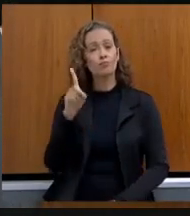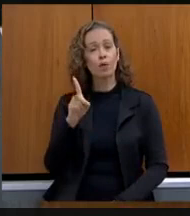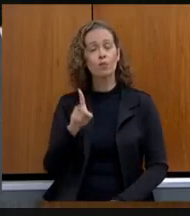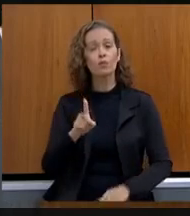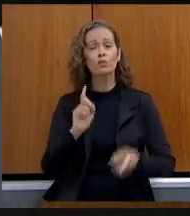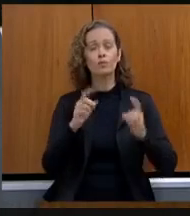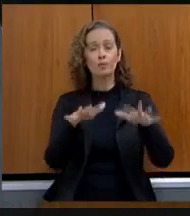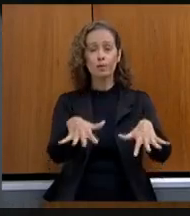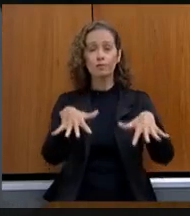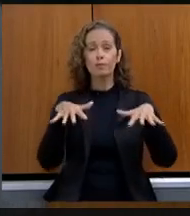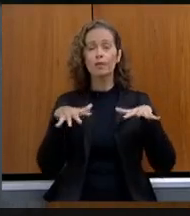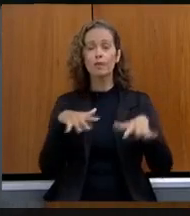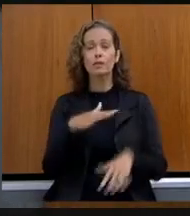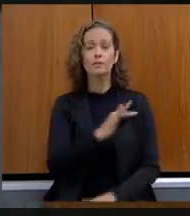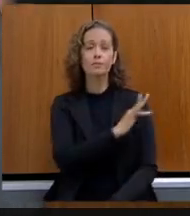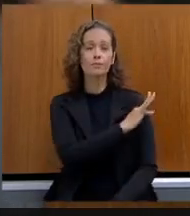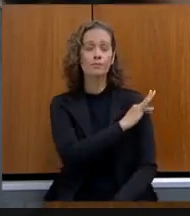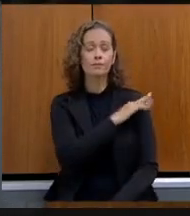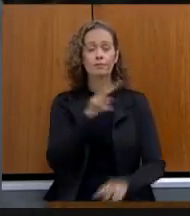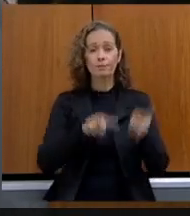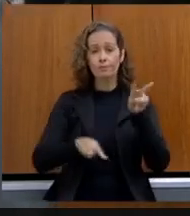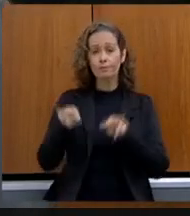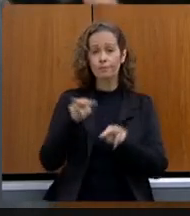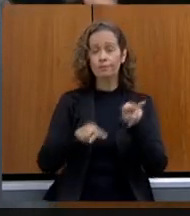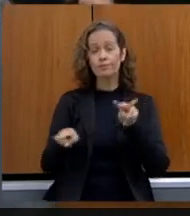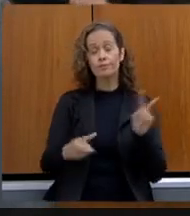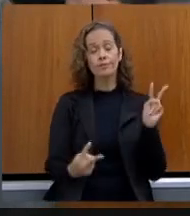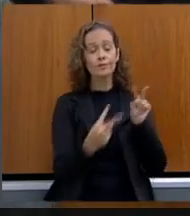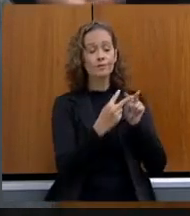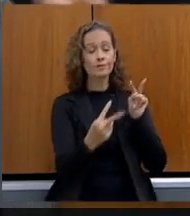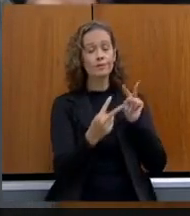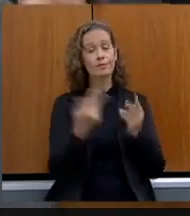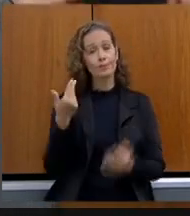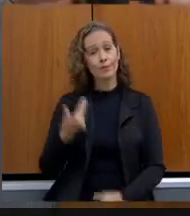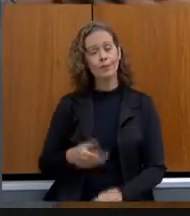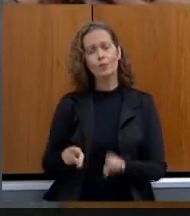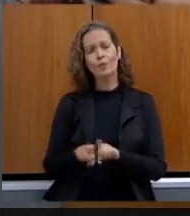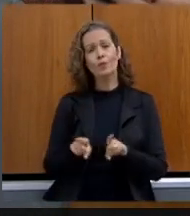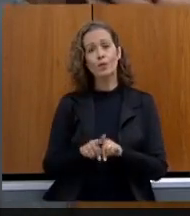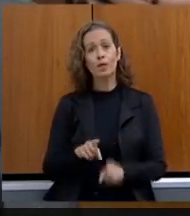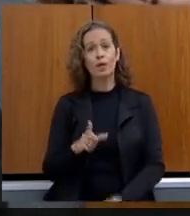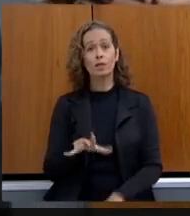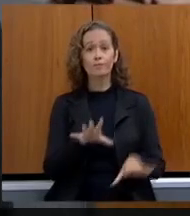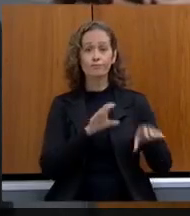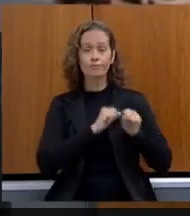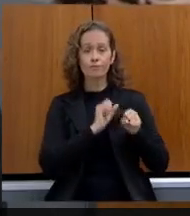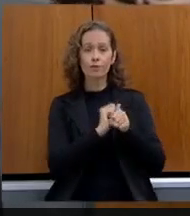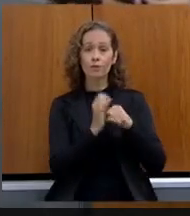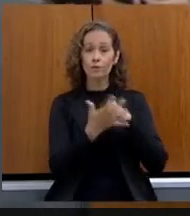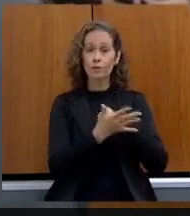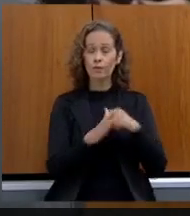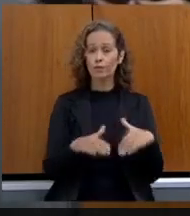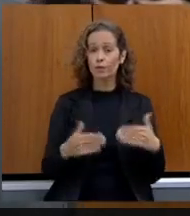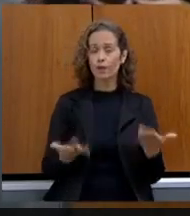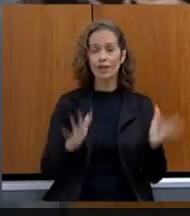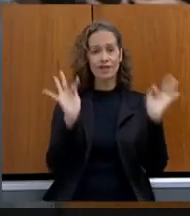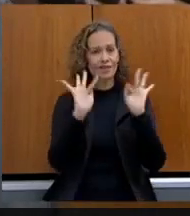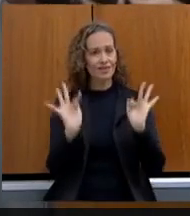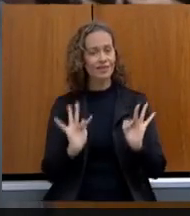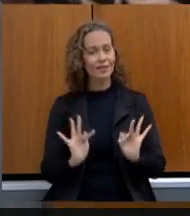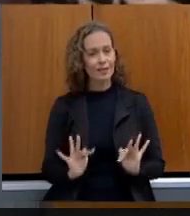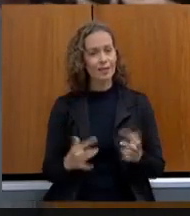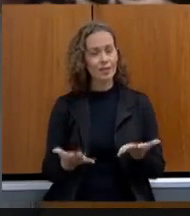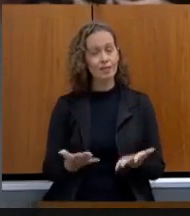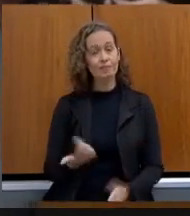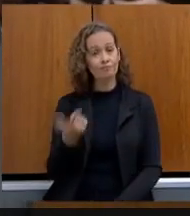do Assembleia fiscalizem que eu infelizmente Tive que fazer remotamente porque estava com convide e estou muito muito feliz realmente